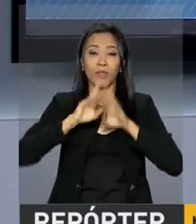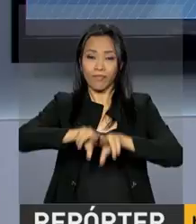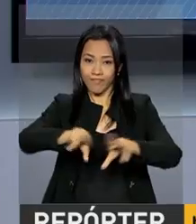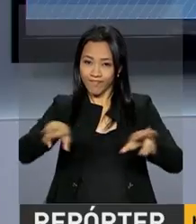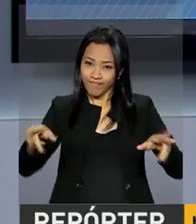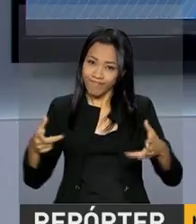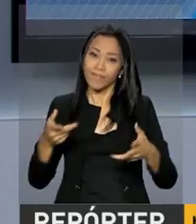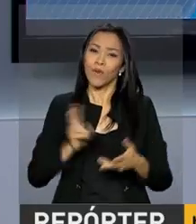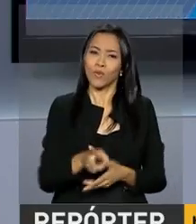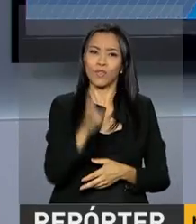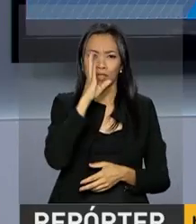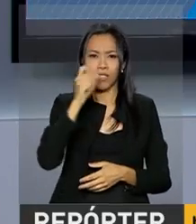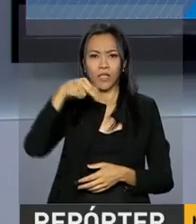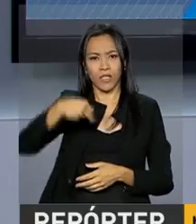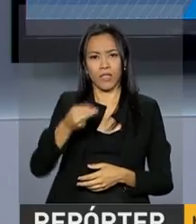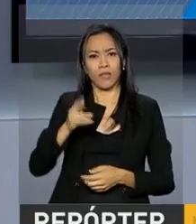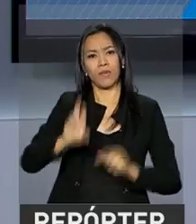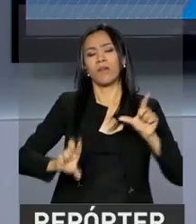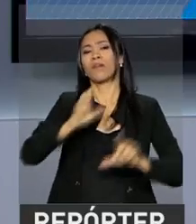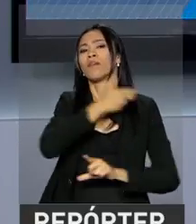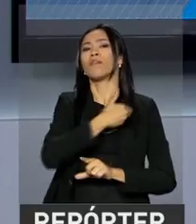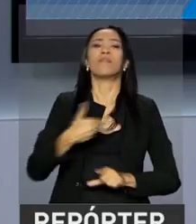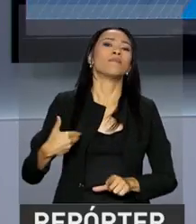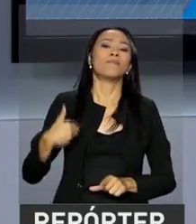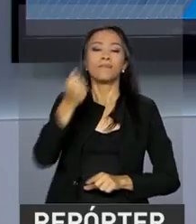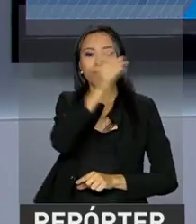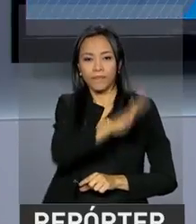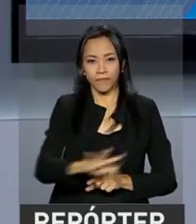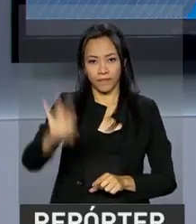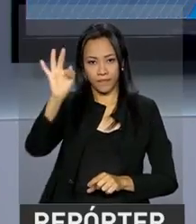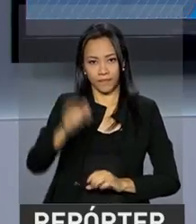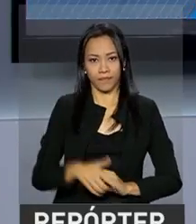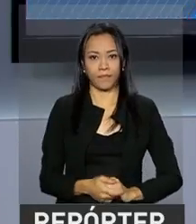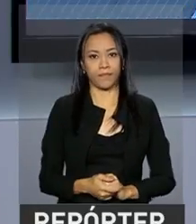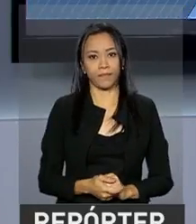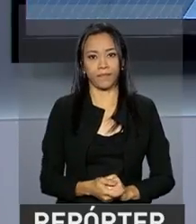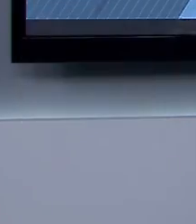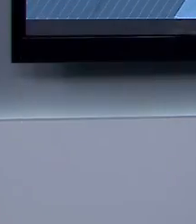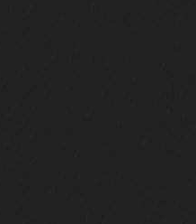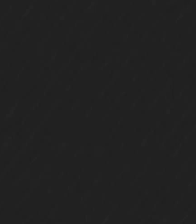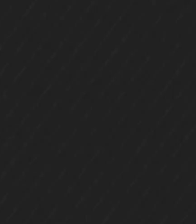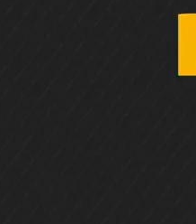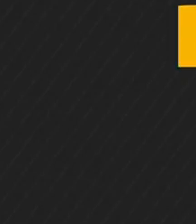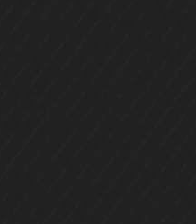sociais continua com a gente aqui na nbr a tv do governo federal